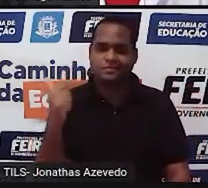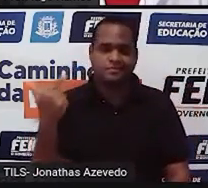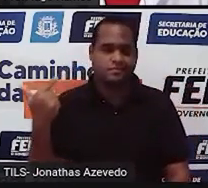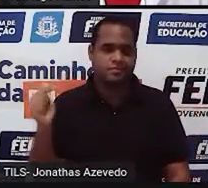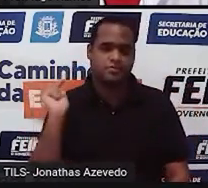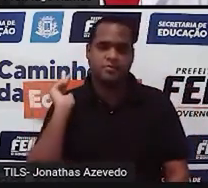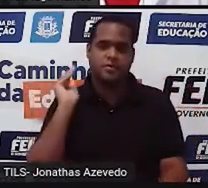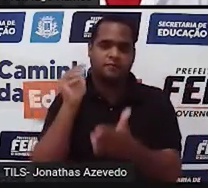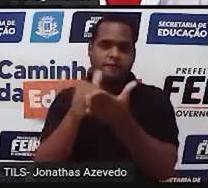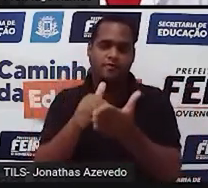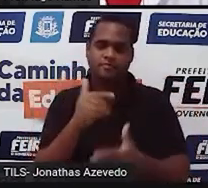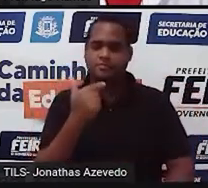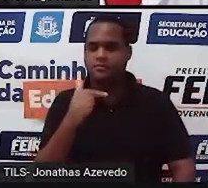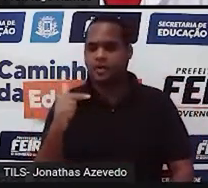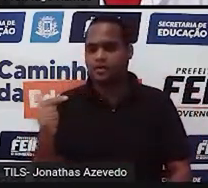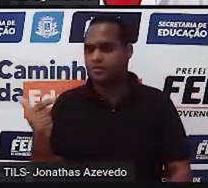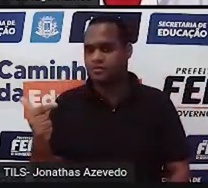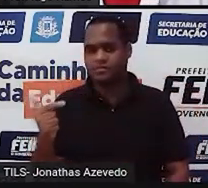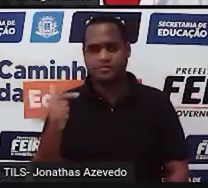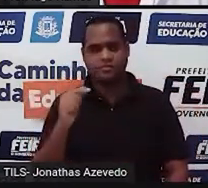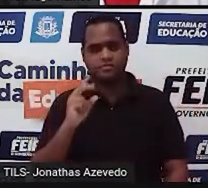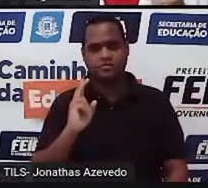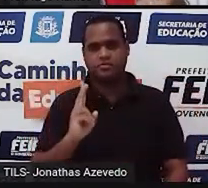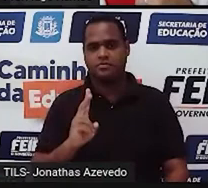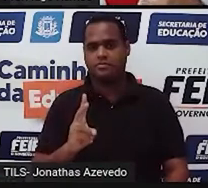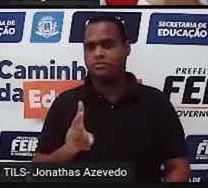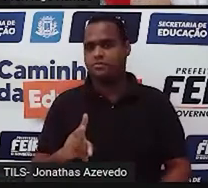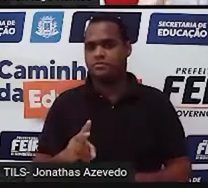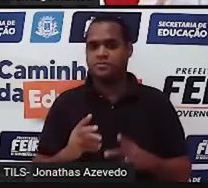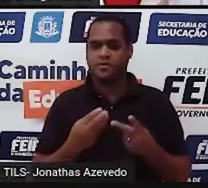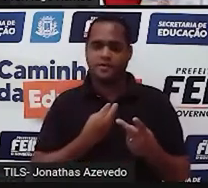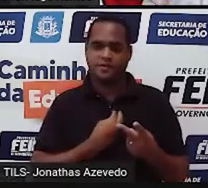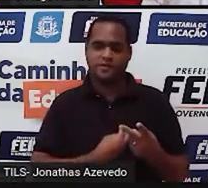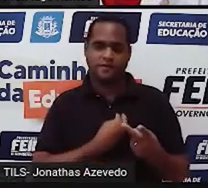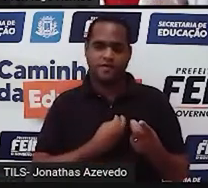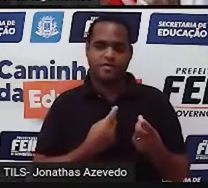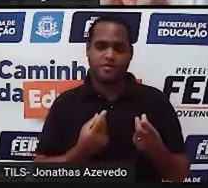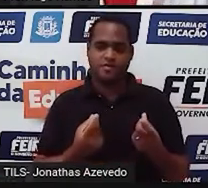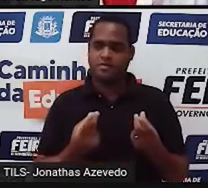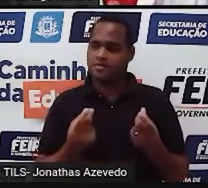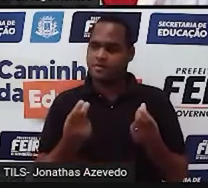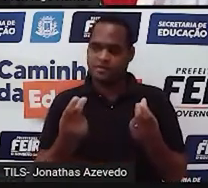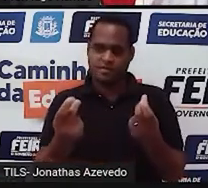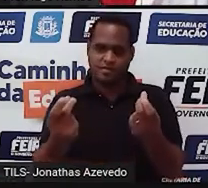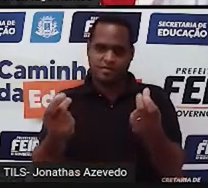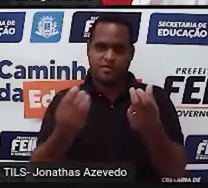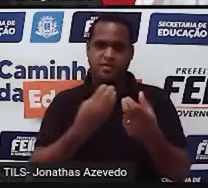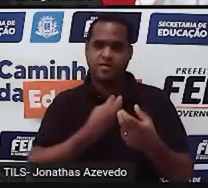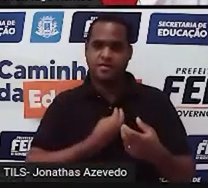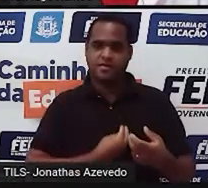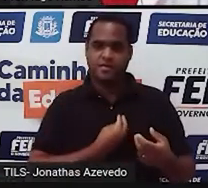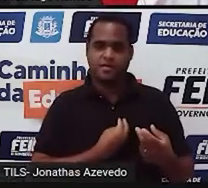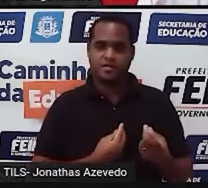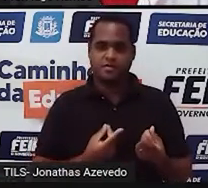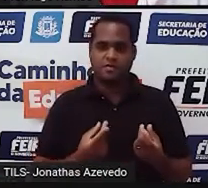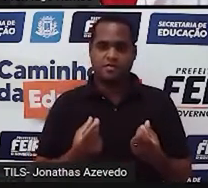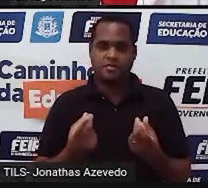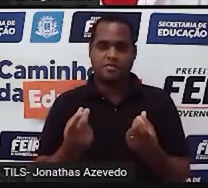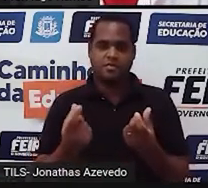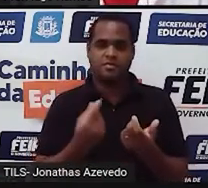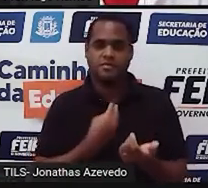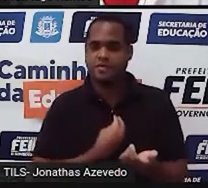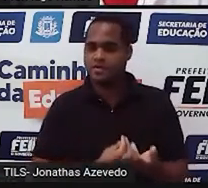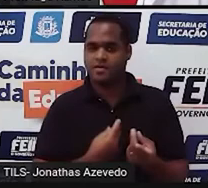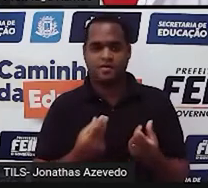acaba eu posso continuar fazendo isso por dia inteiro eu não vou achar o final dessa reta